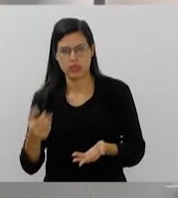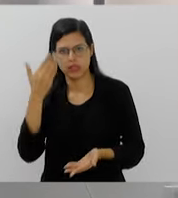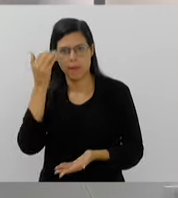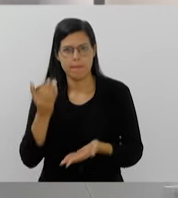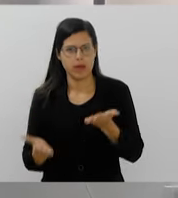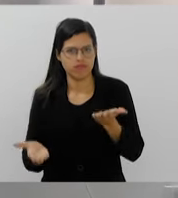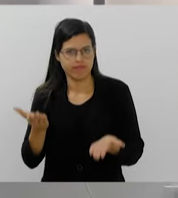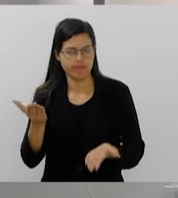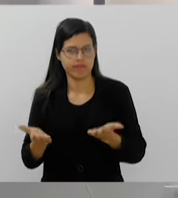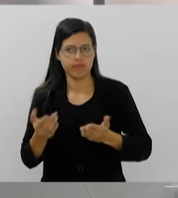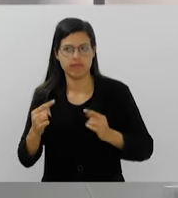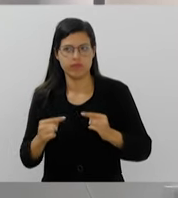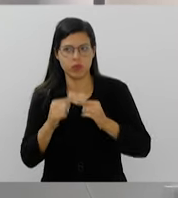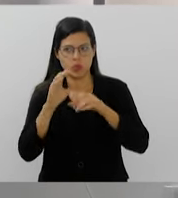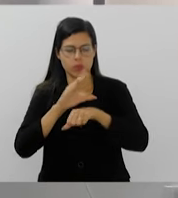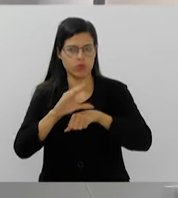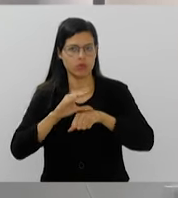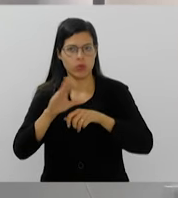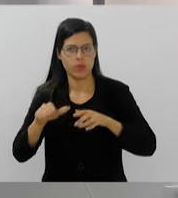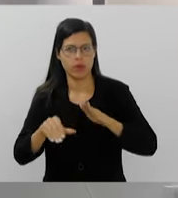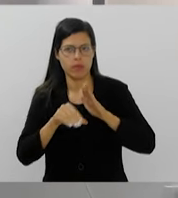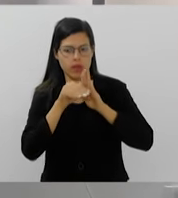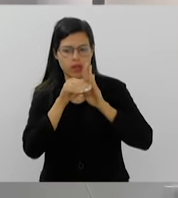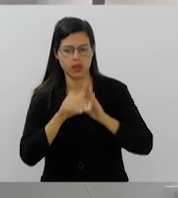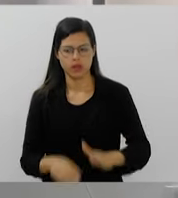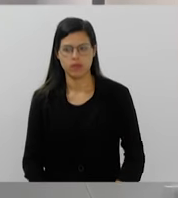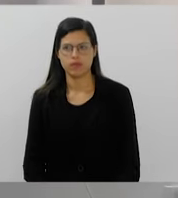Parecer pela constitucionalidade com emendas.